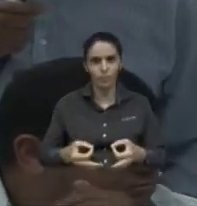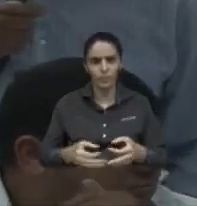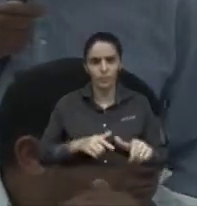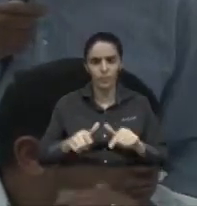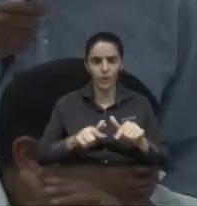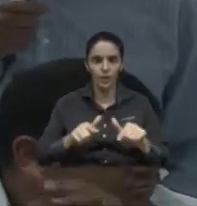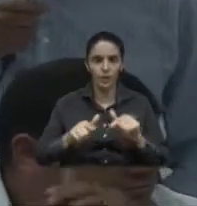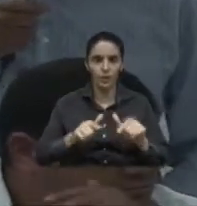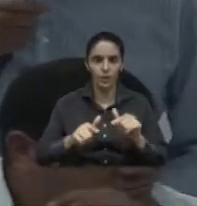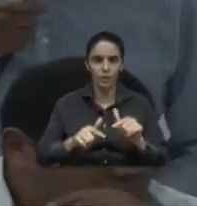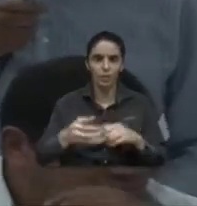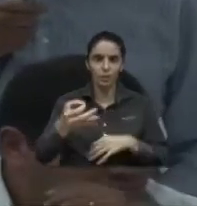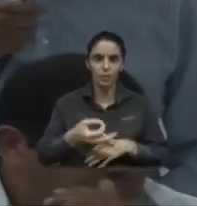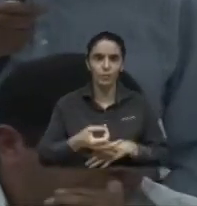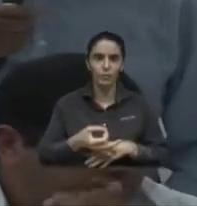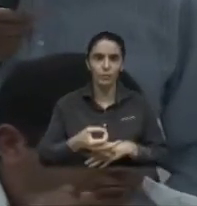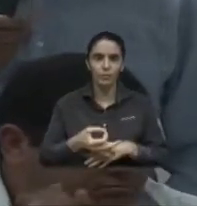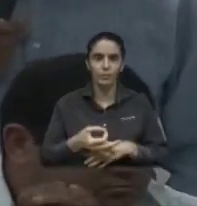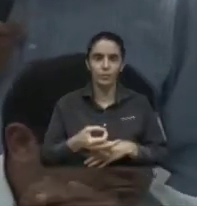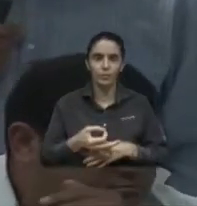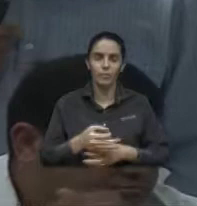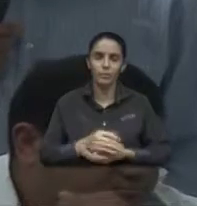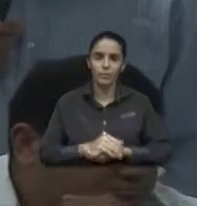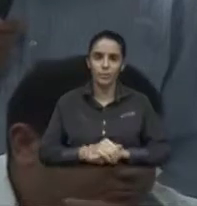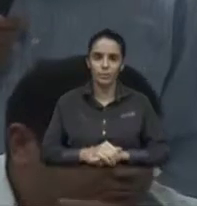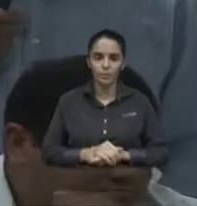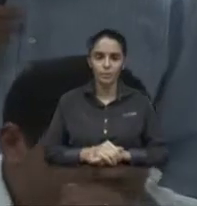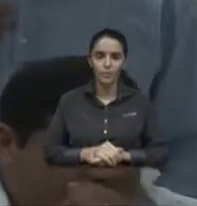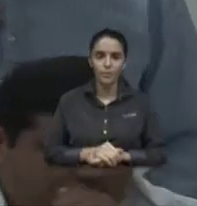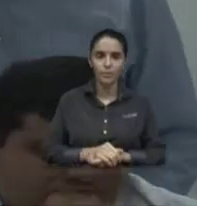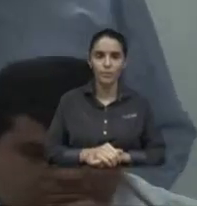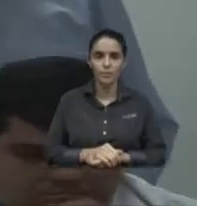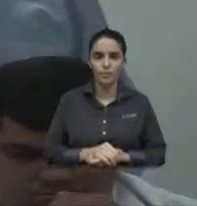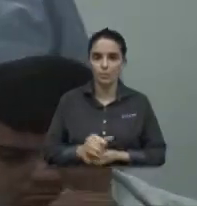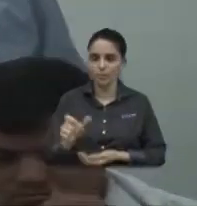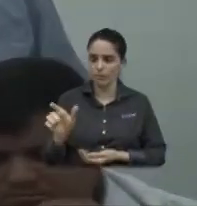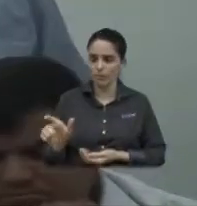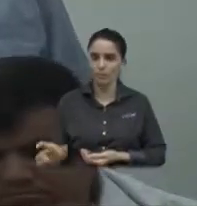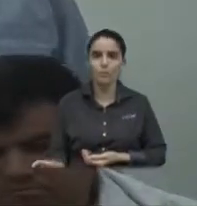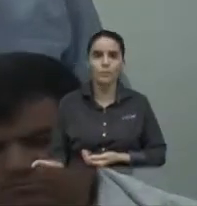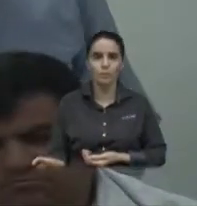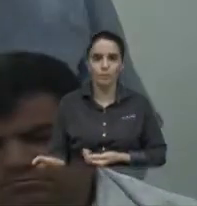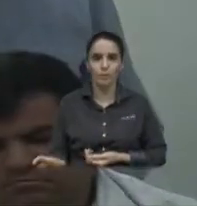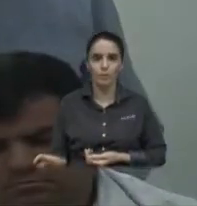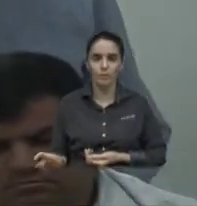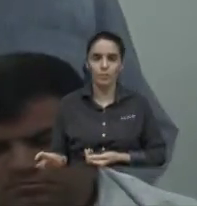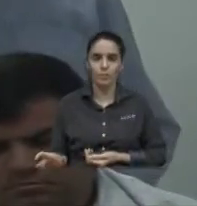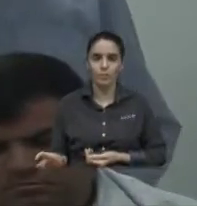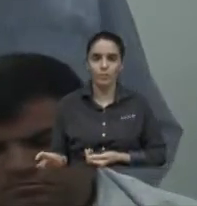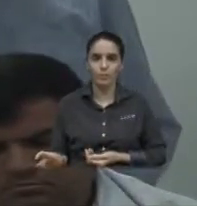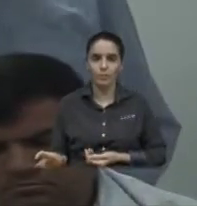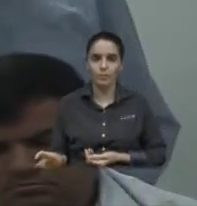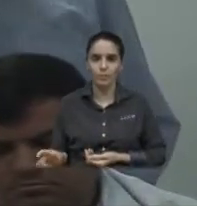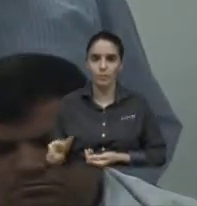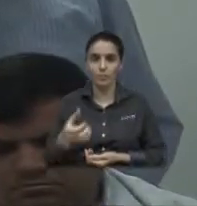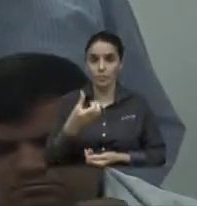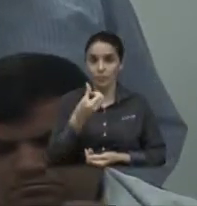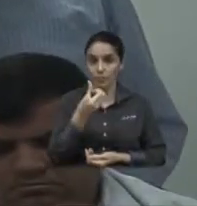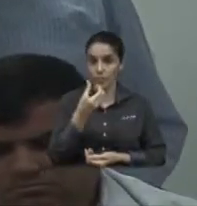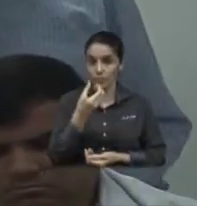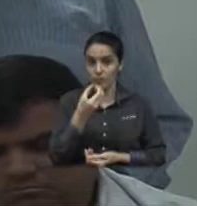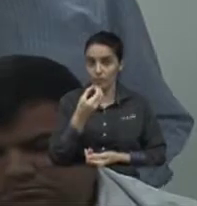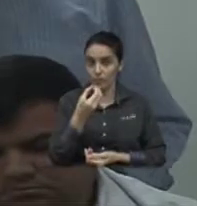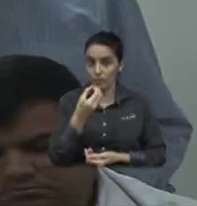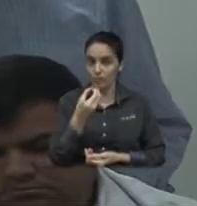trabalho, com dignidade. Moacir Camargo Silveira foi durante 60 anos